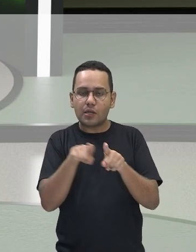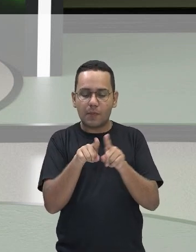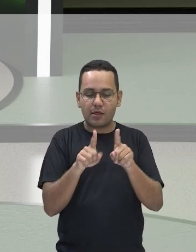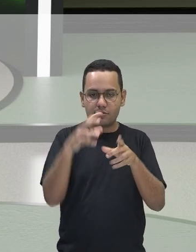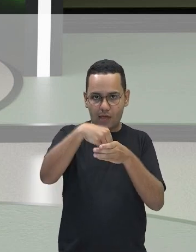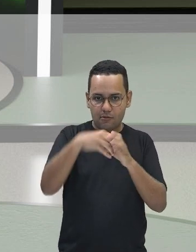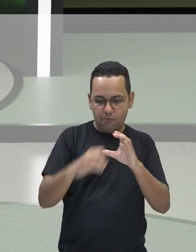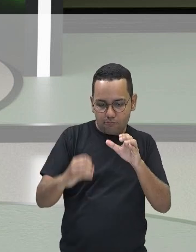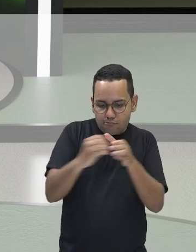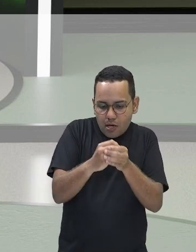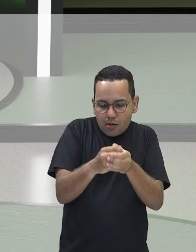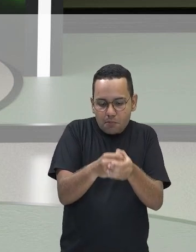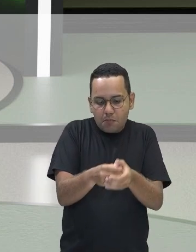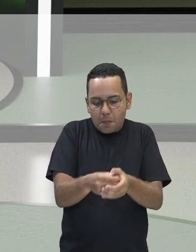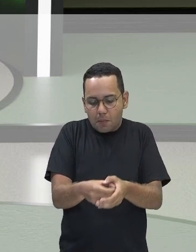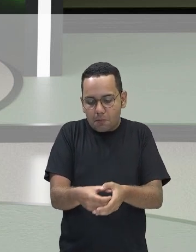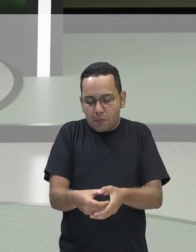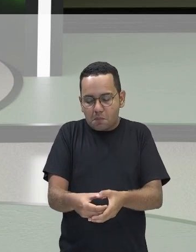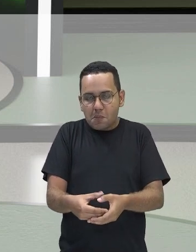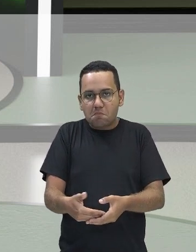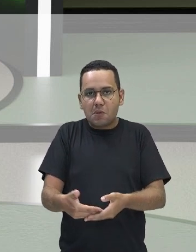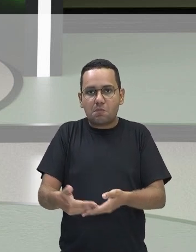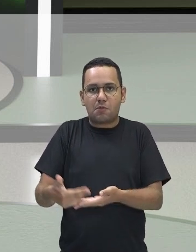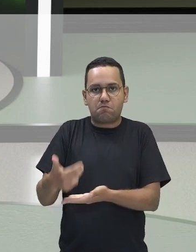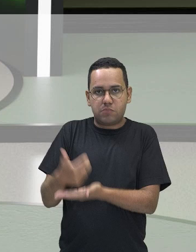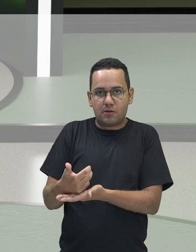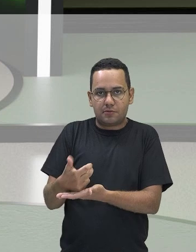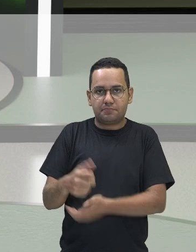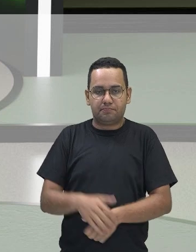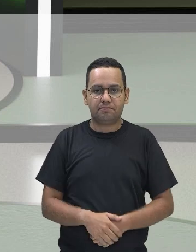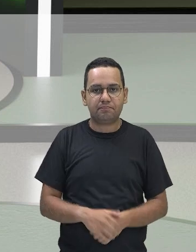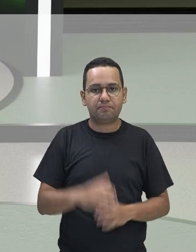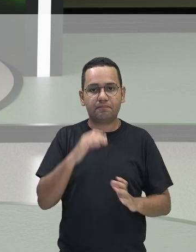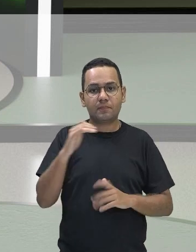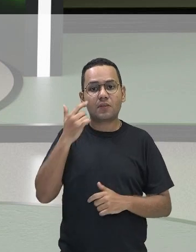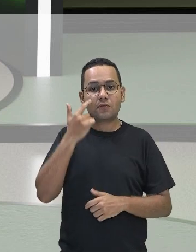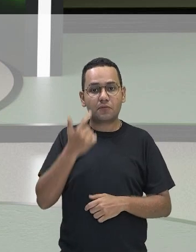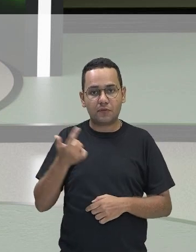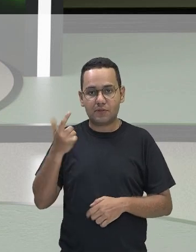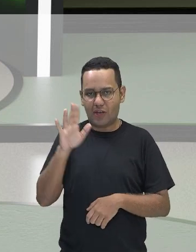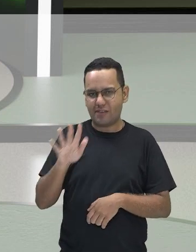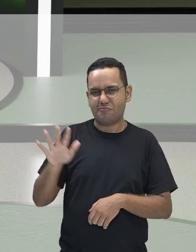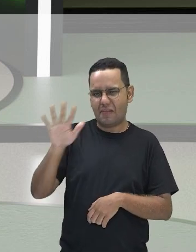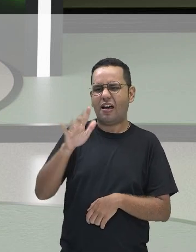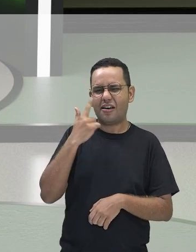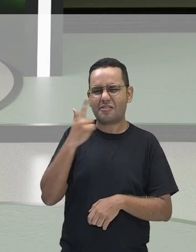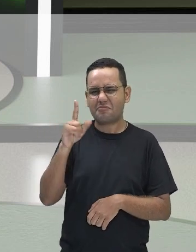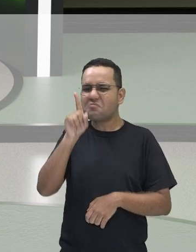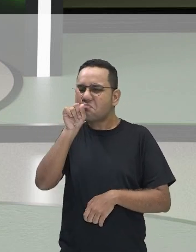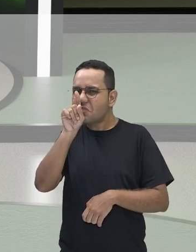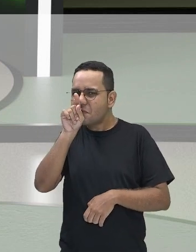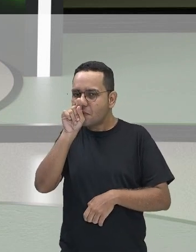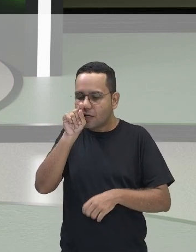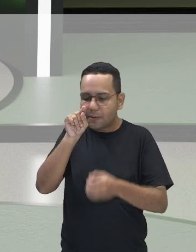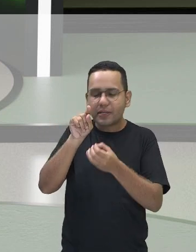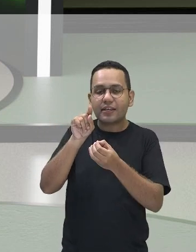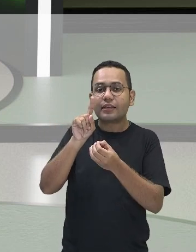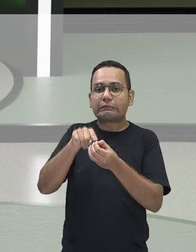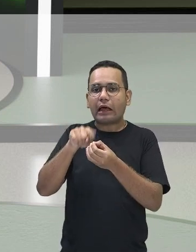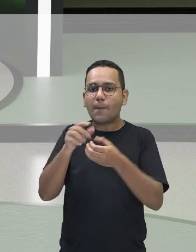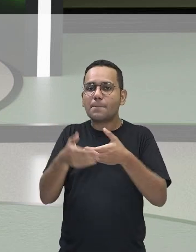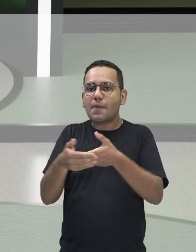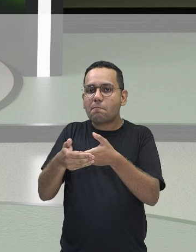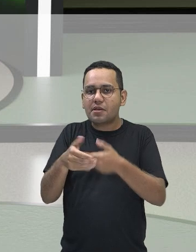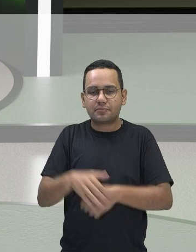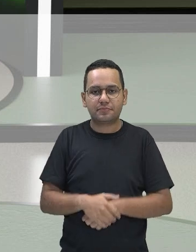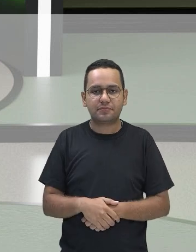Eu coloquei aqui de forma proposital para vocês uma cegônia, né, viajando aí, carregando um bebezinho num saco, porque muitas